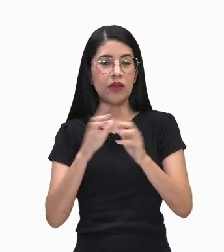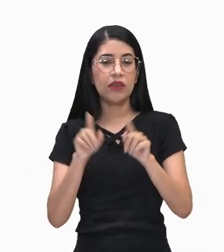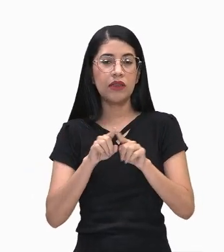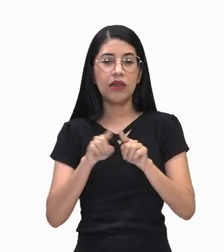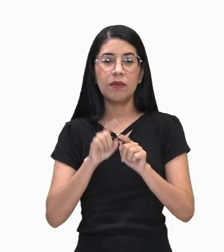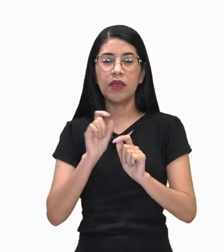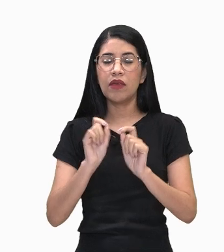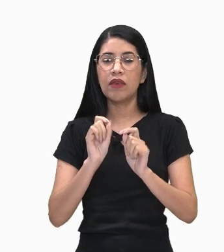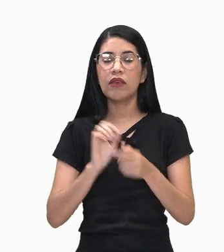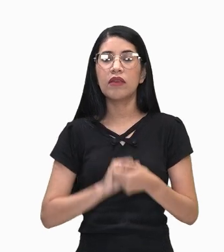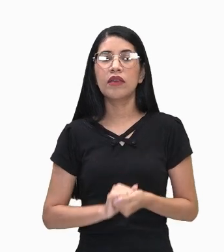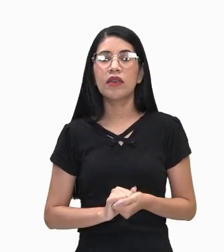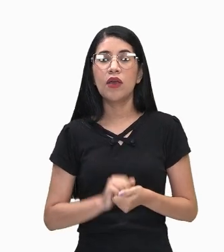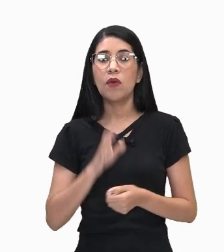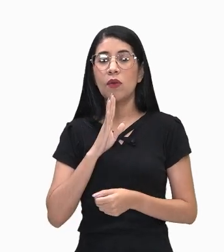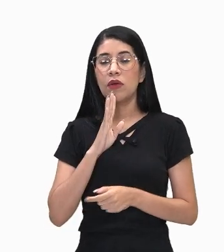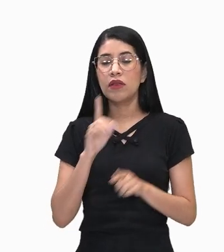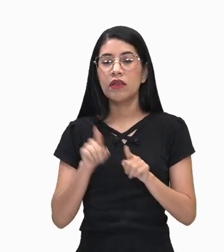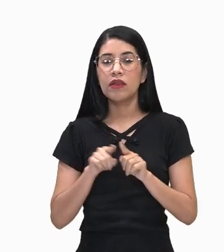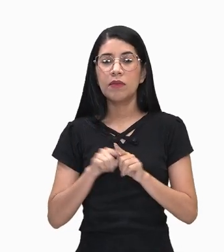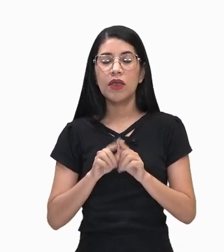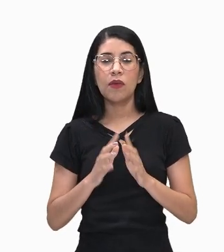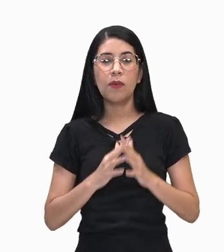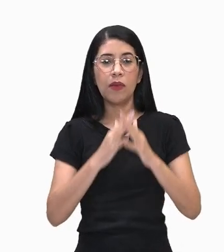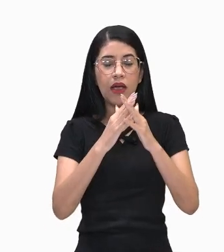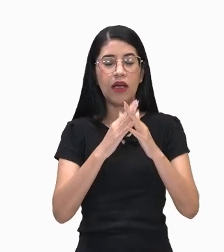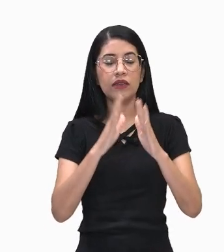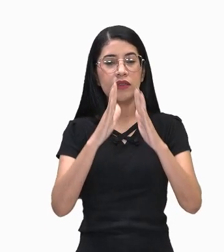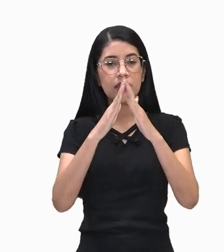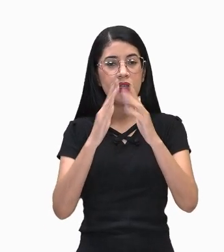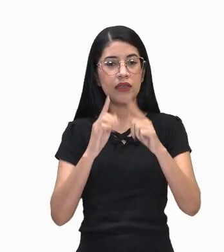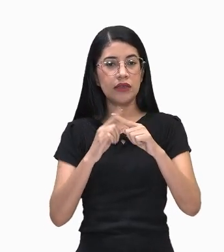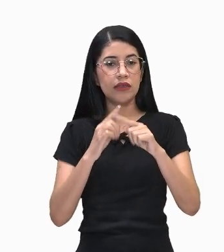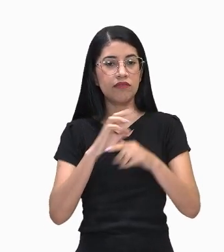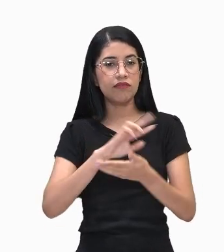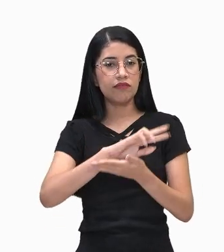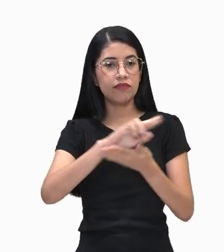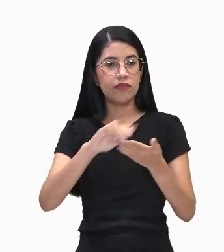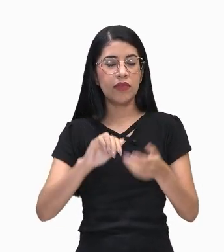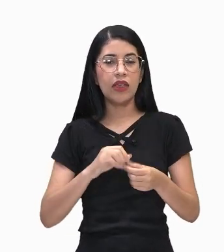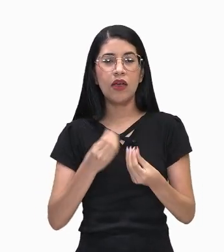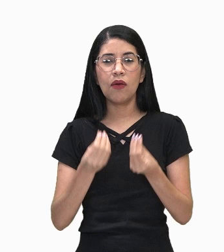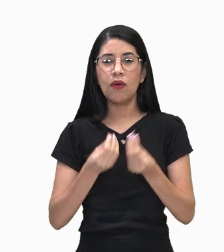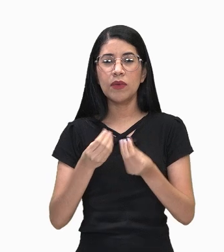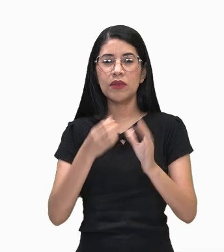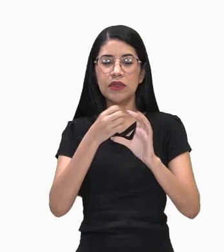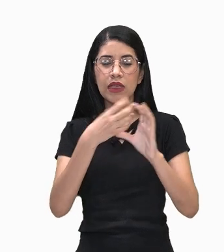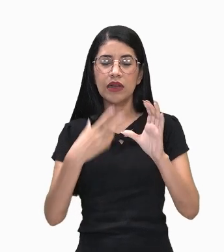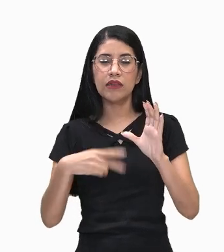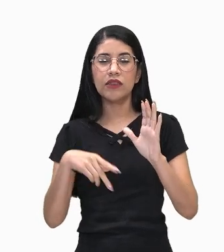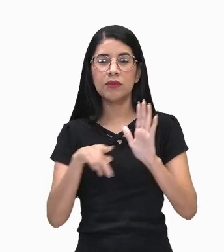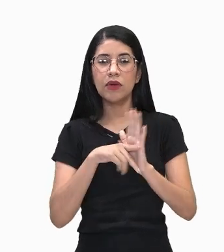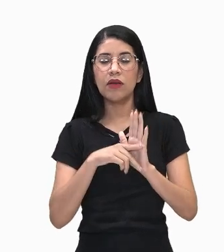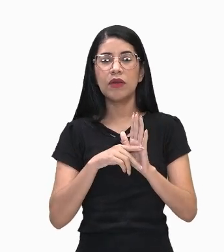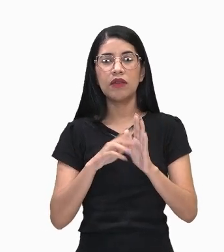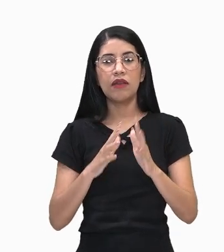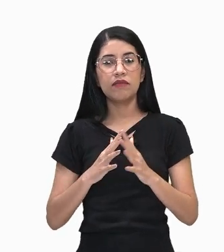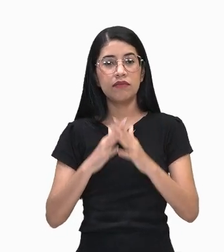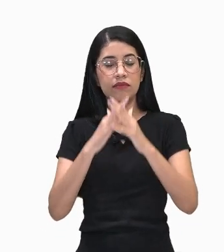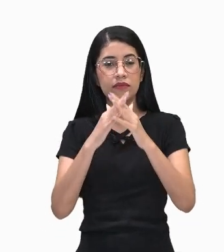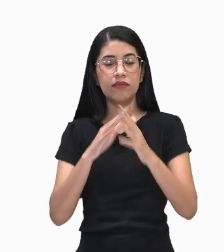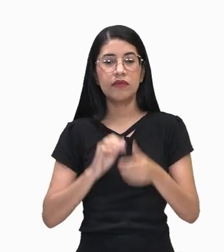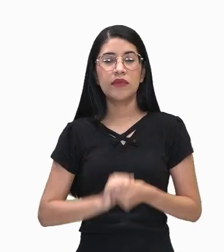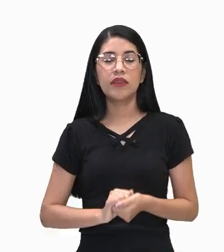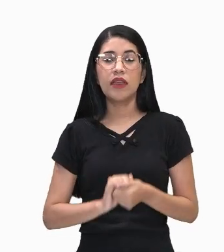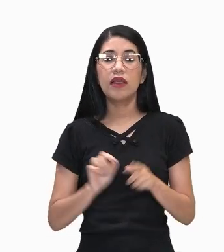como a arte das catedrais. Vamos agora analisar as características da arquitetura gótica. Temas